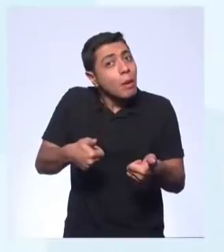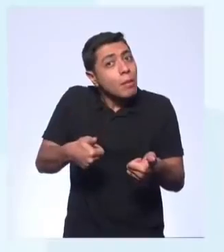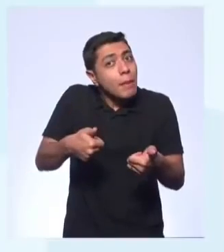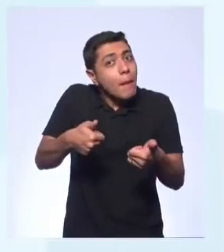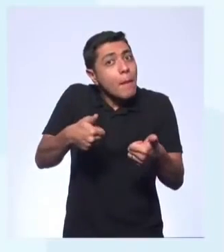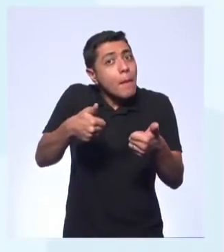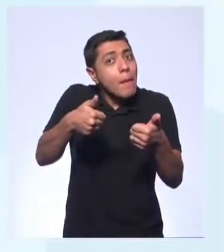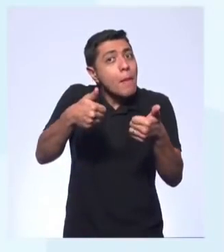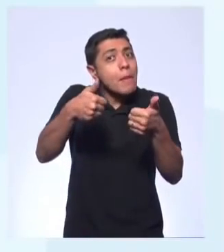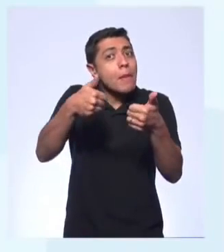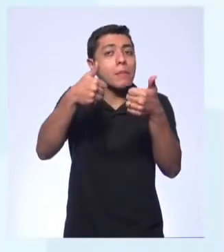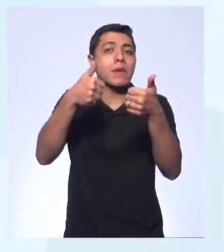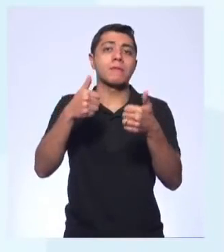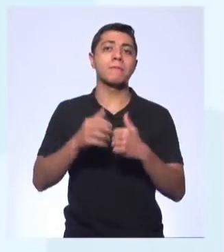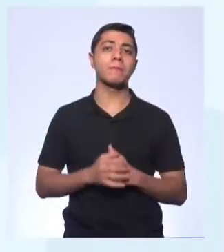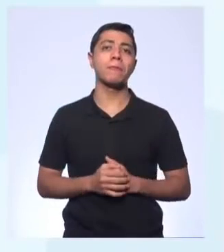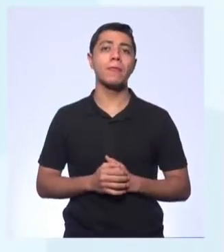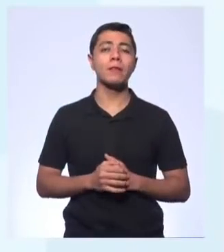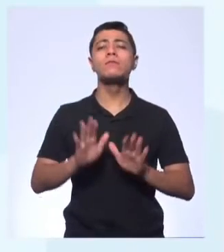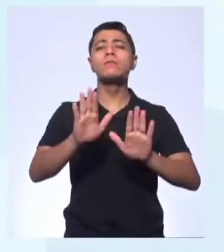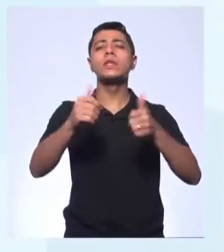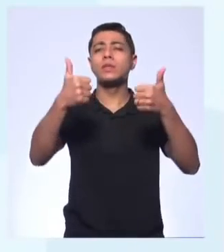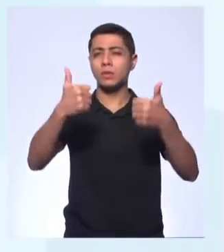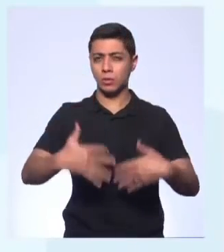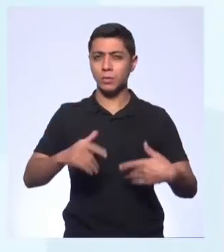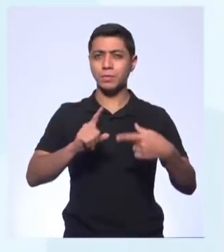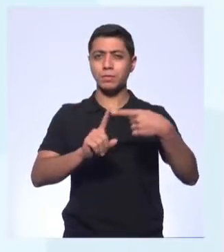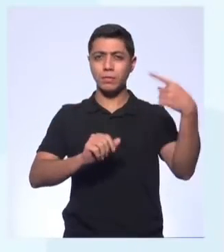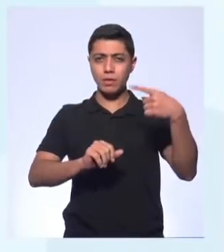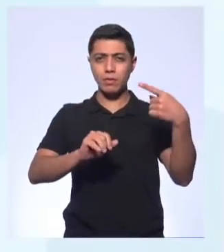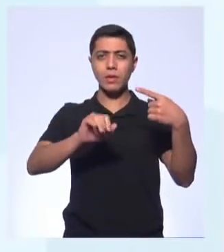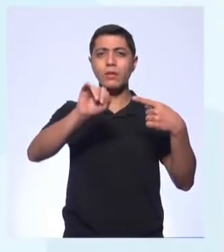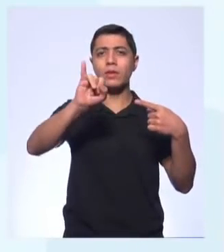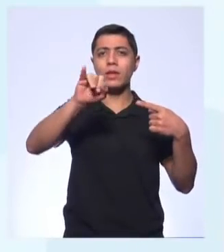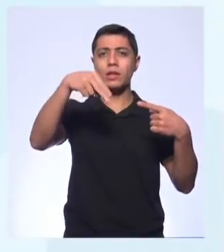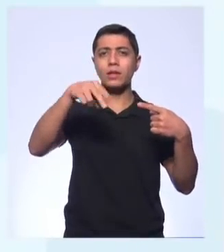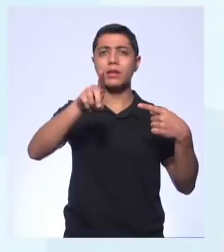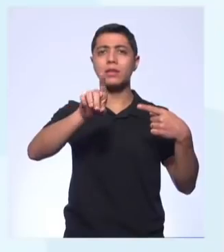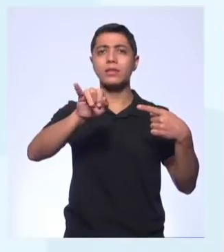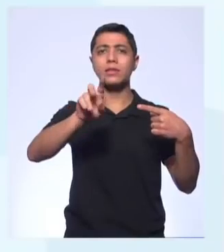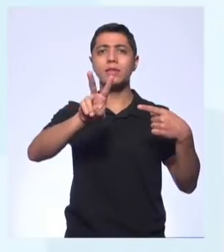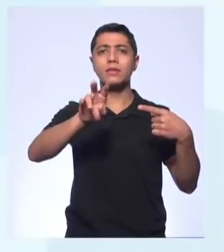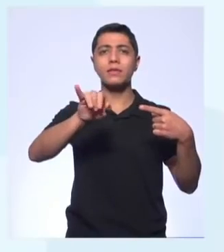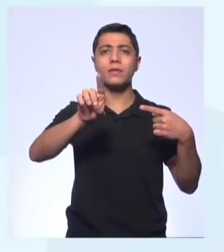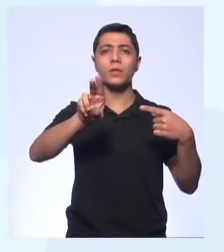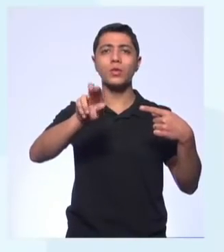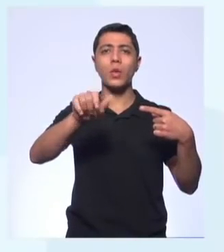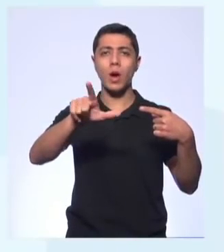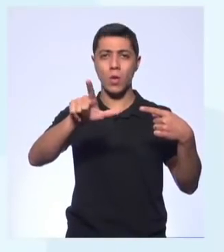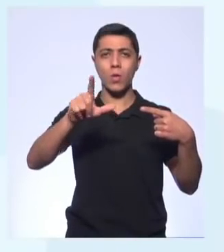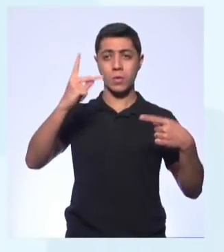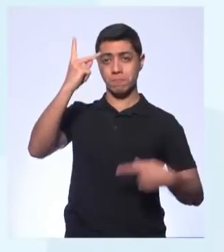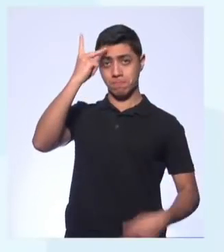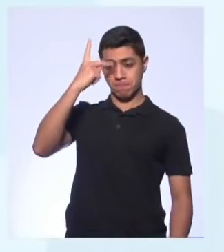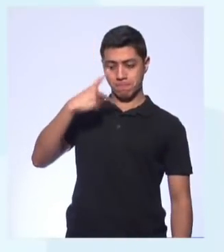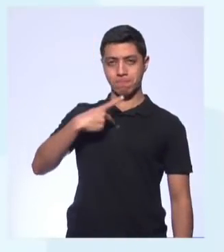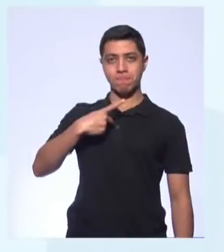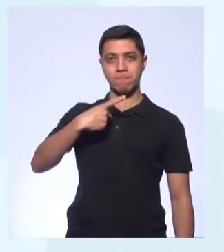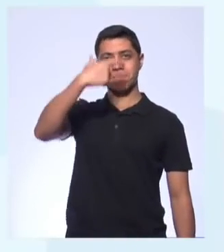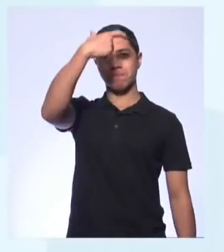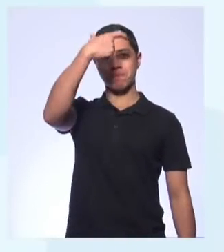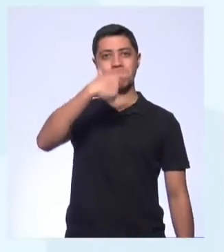ver nesse mesmo slide, aquilo que eu acabei de dizer, né, o cuidado de cada indivíduo tem em relação à sua